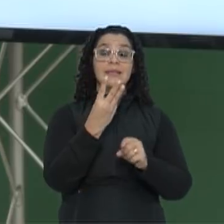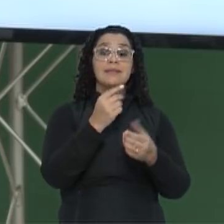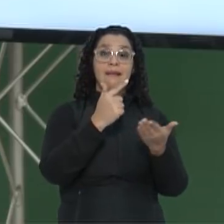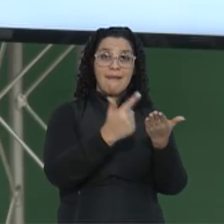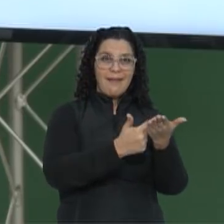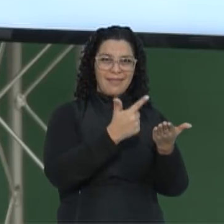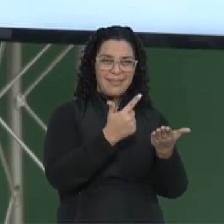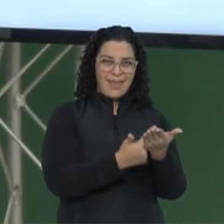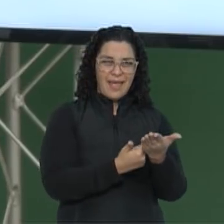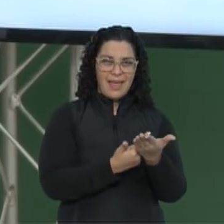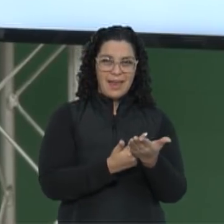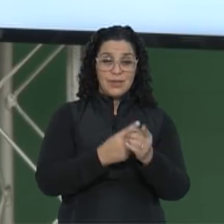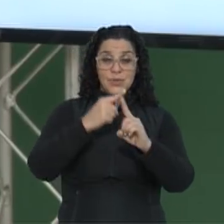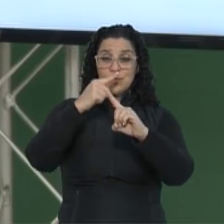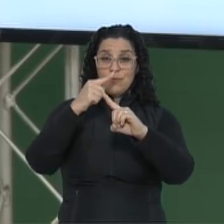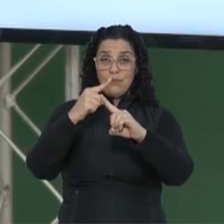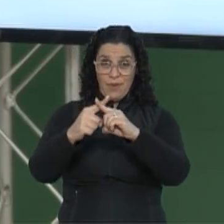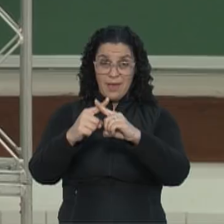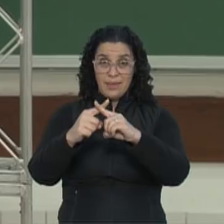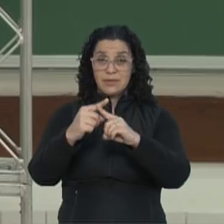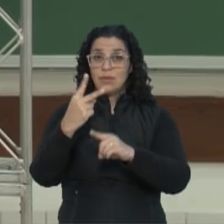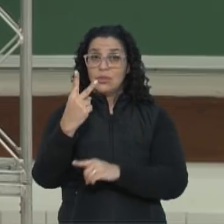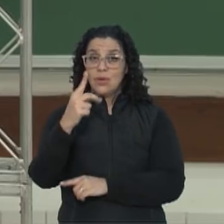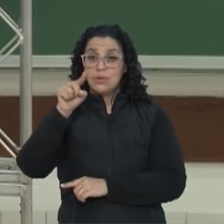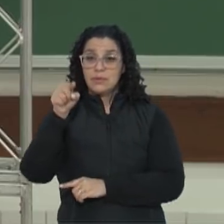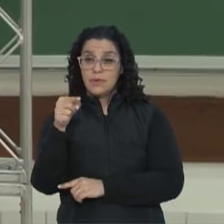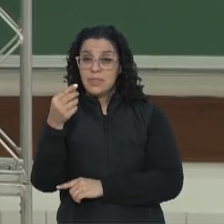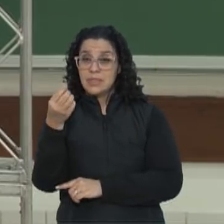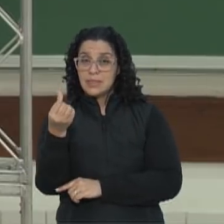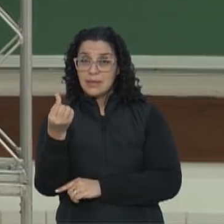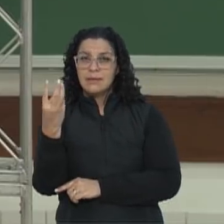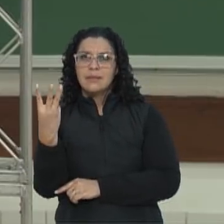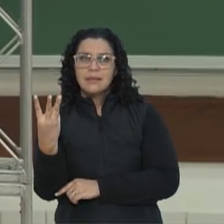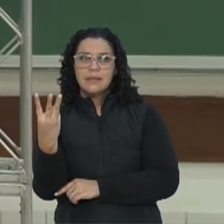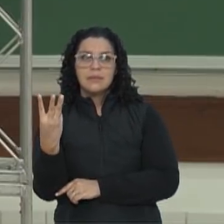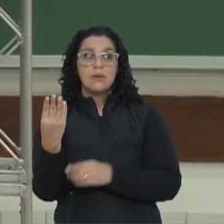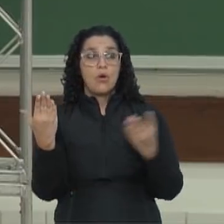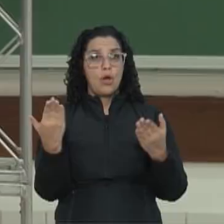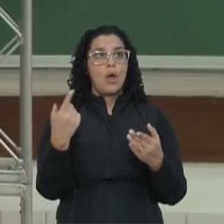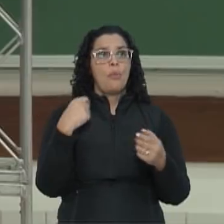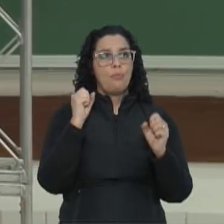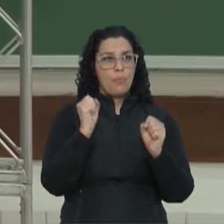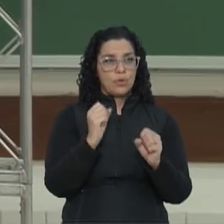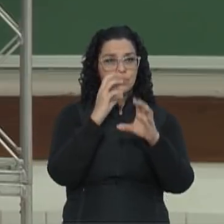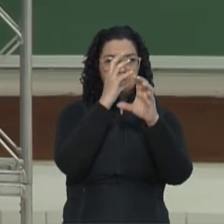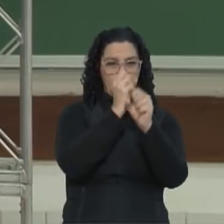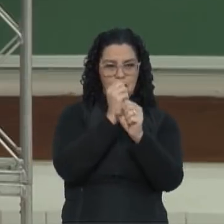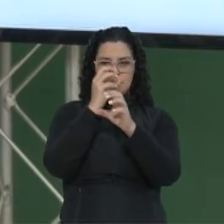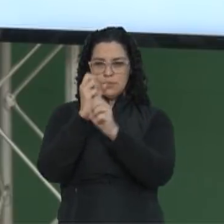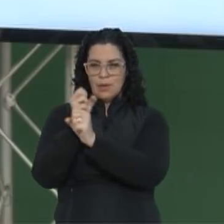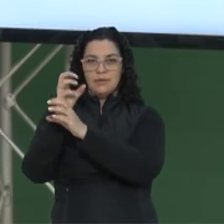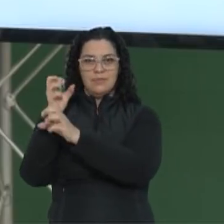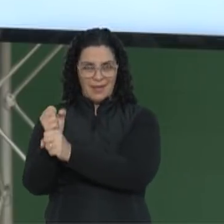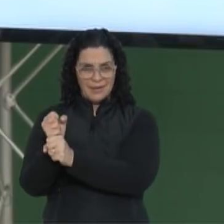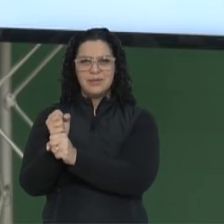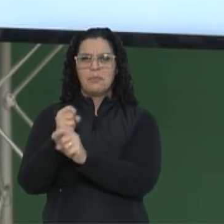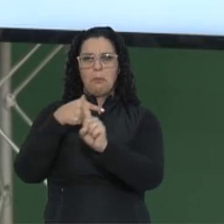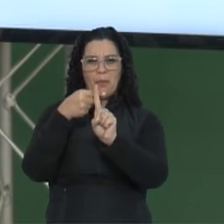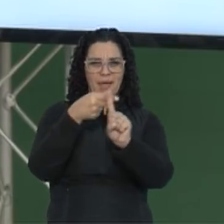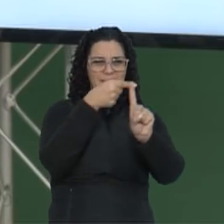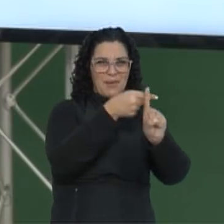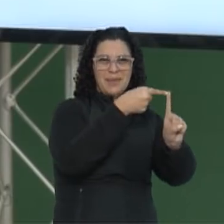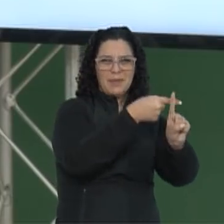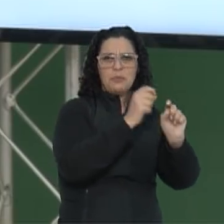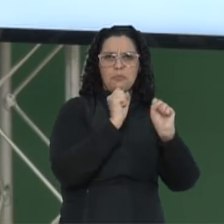3 cadernos a R$ 2,63 cada um. Vamos lá. Eu posso usar a soma, né? Ou